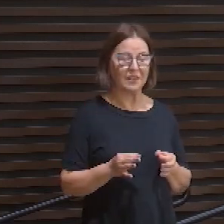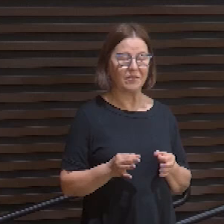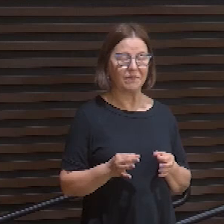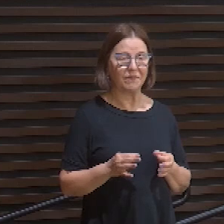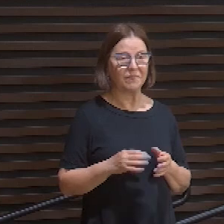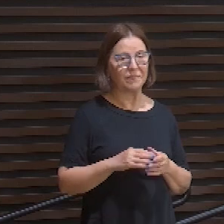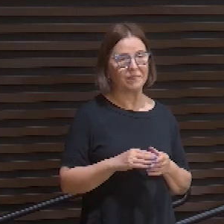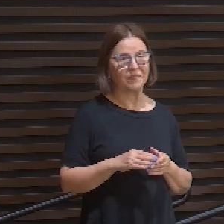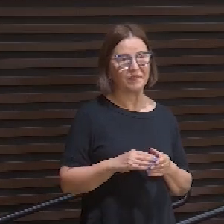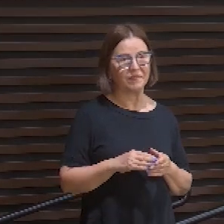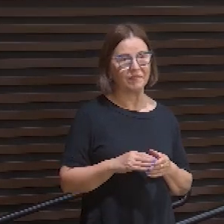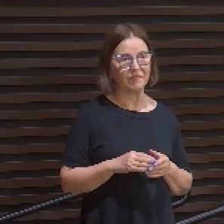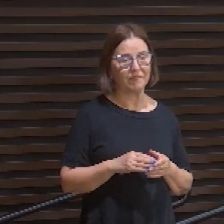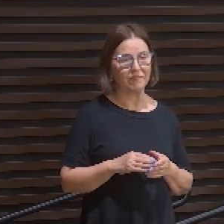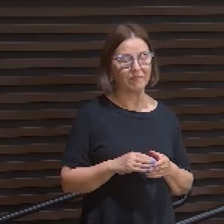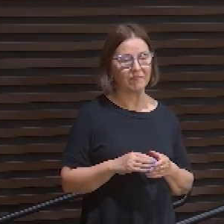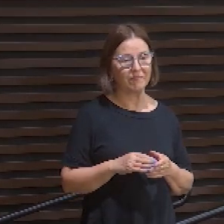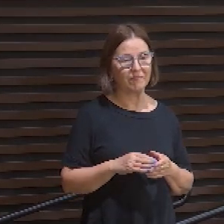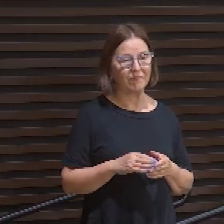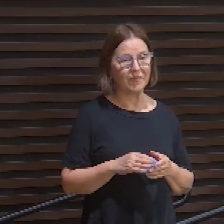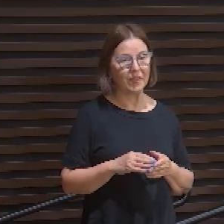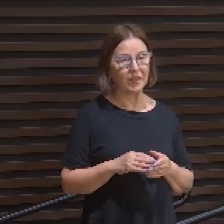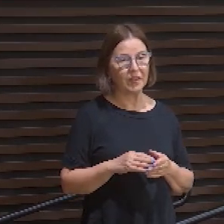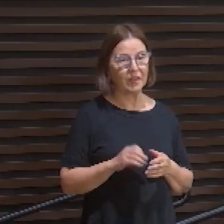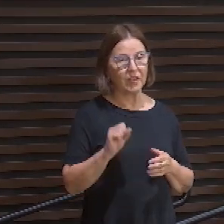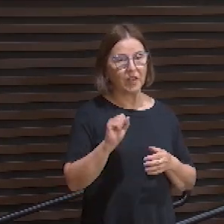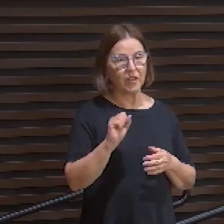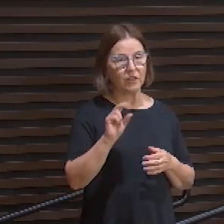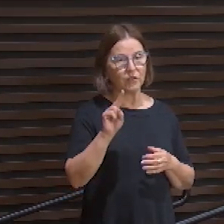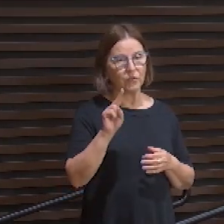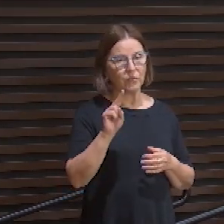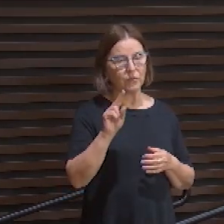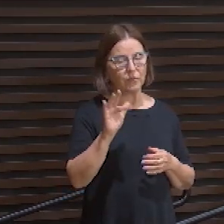bem. E suficiente é aquilo que